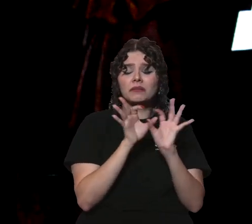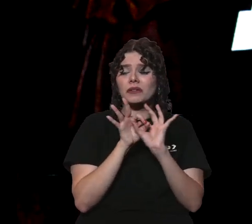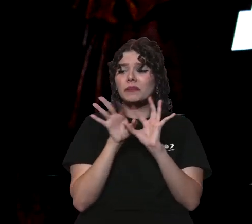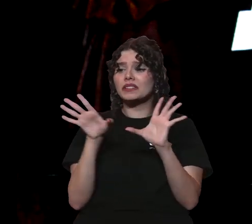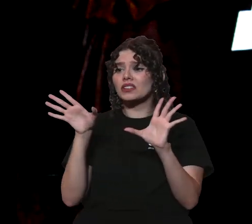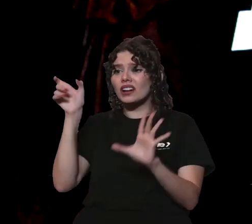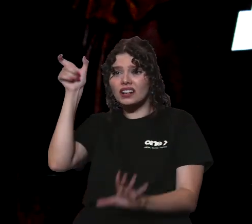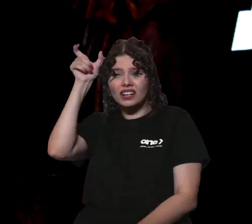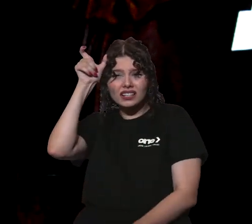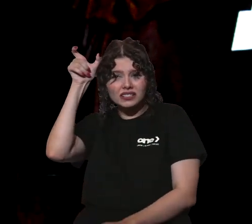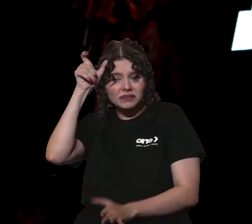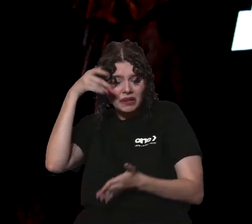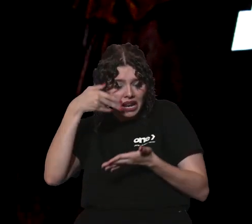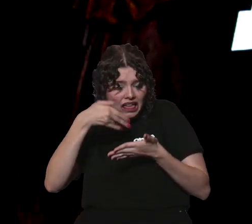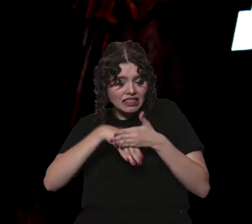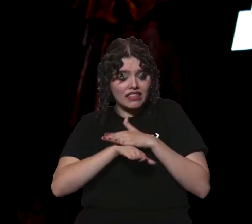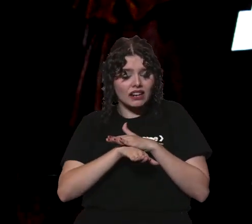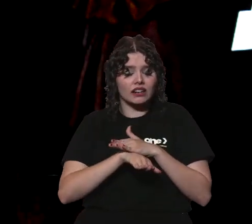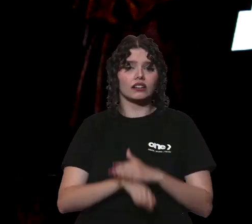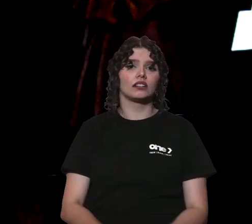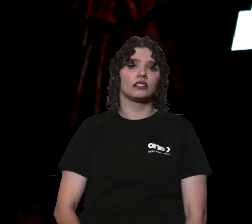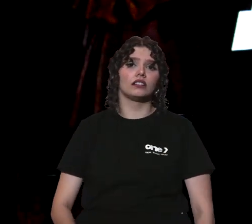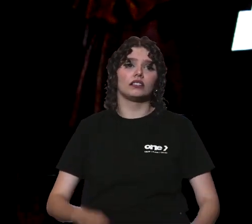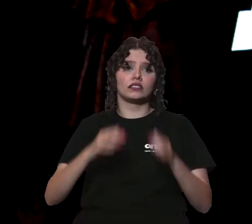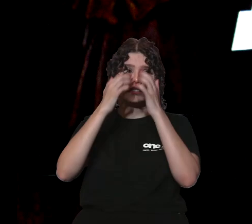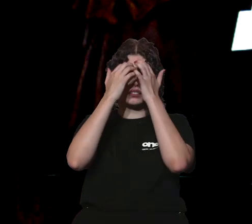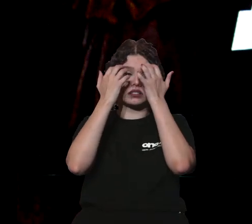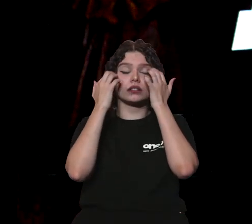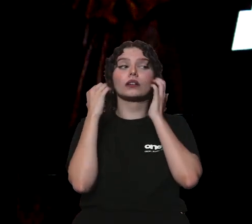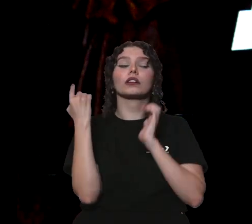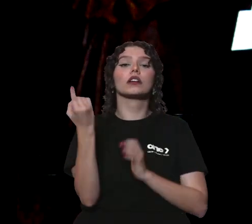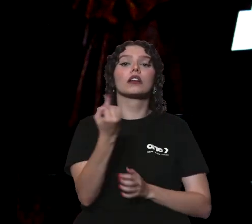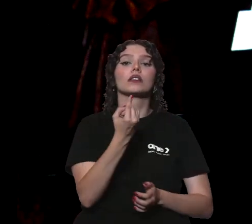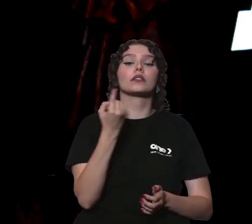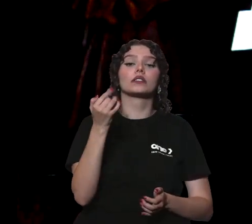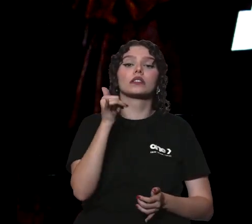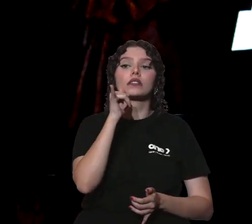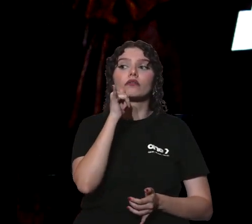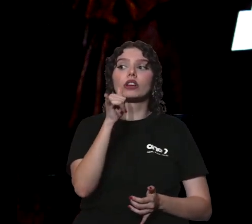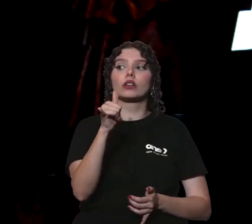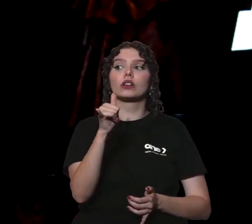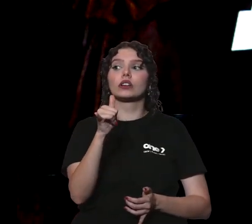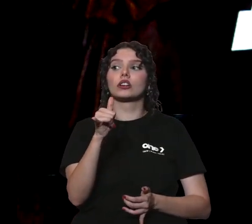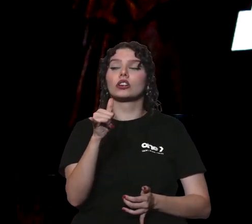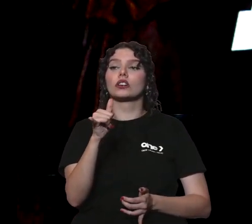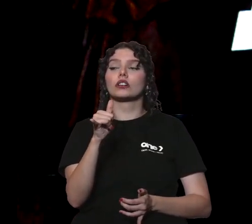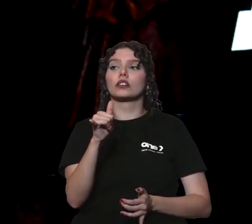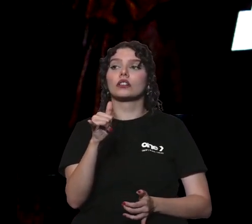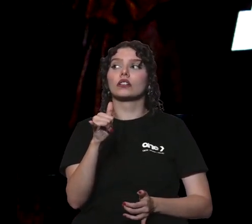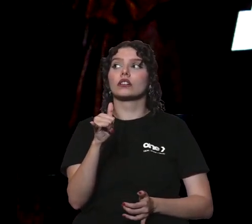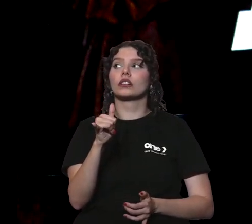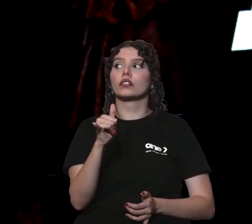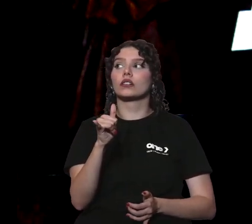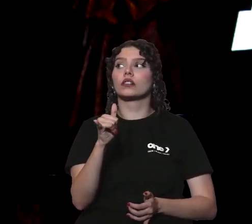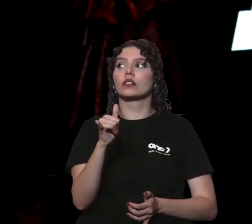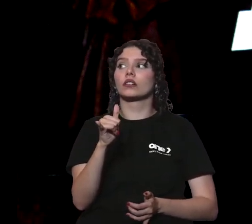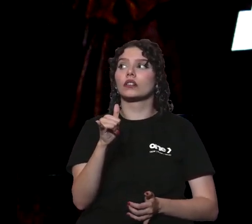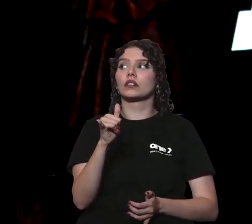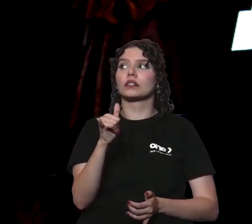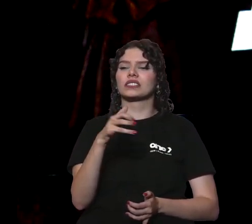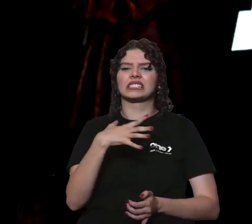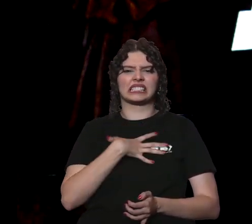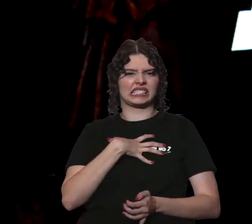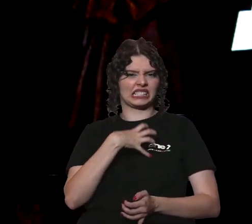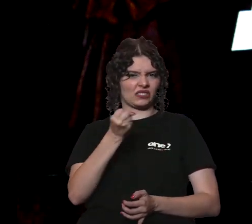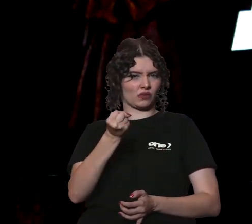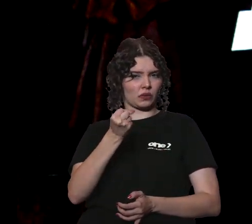aquele espírito mau entrar dentro dele. A única coisa que ele tinha falado é que quando ele se irava com a